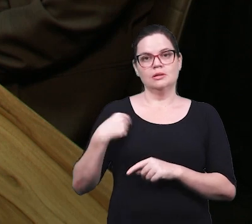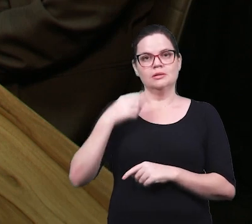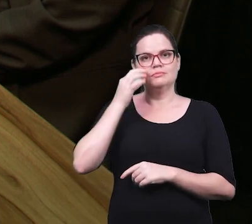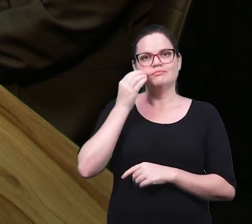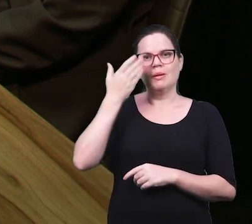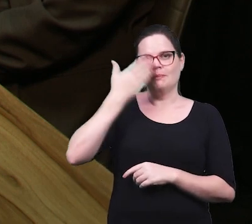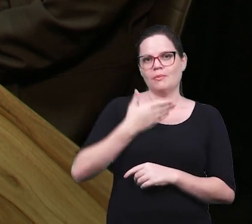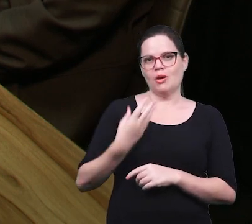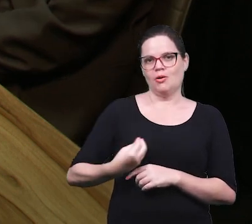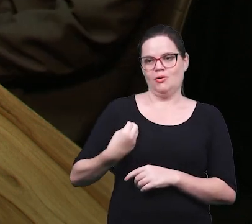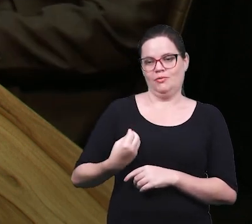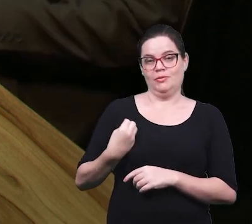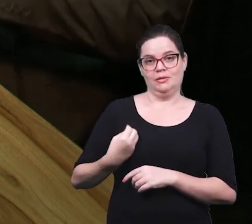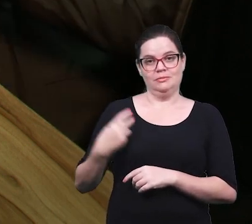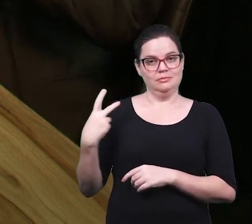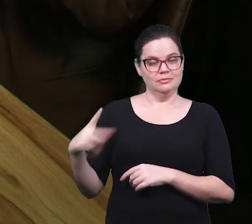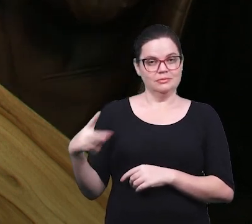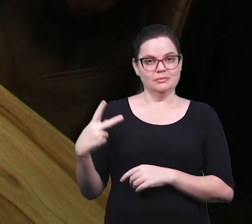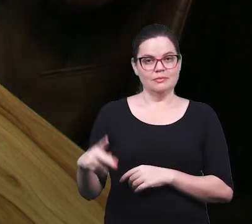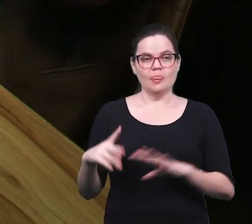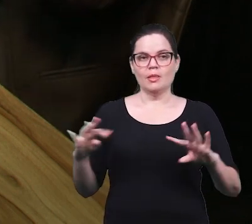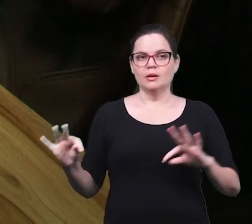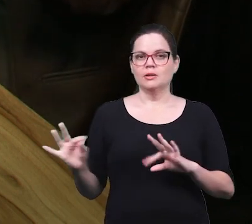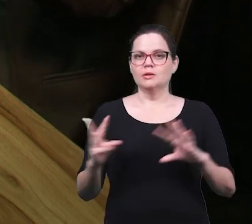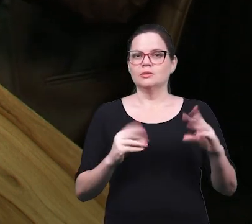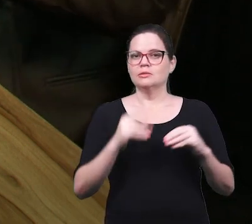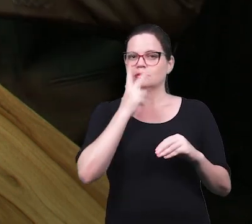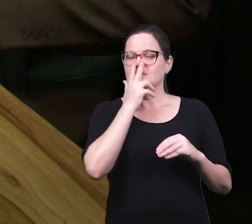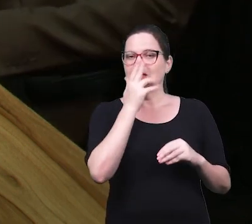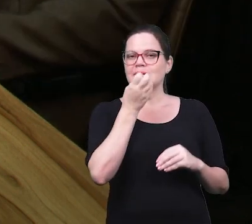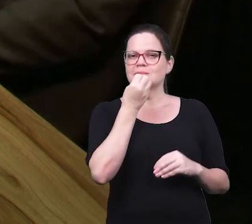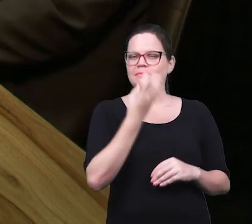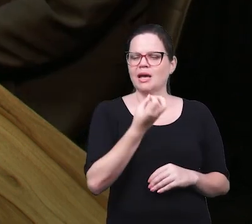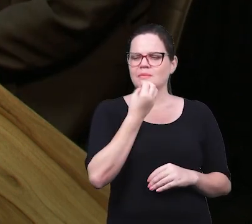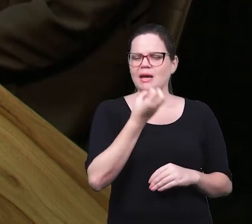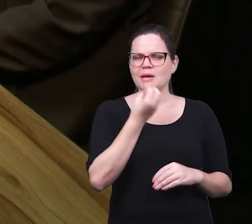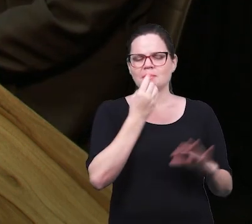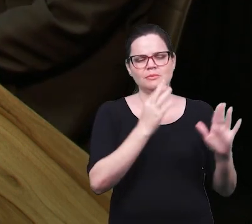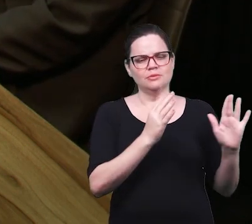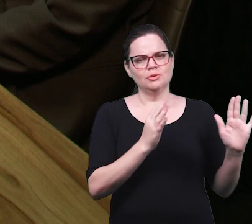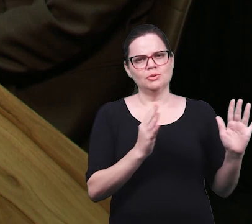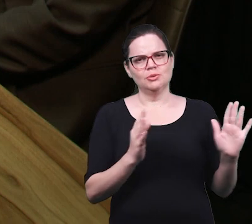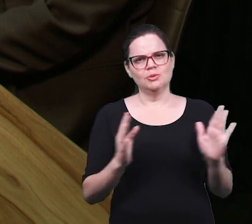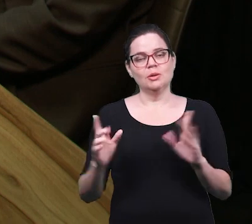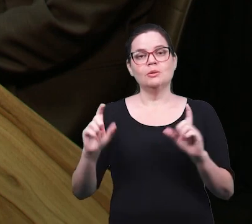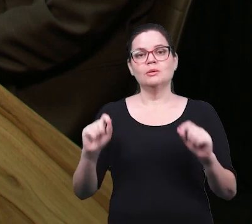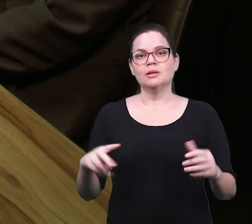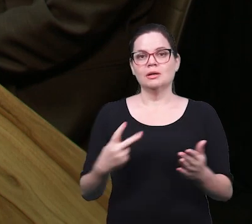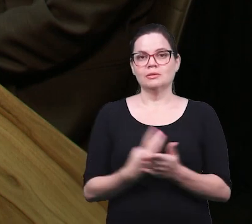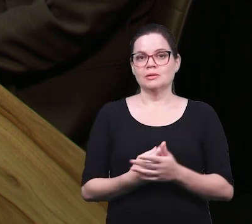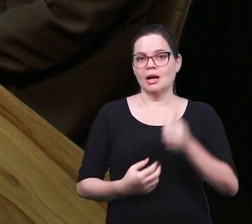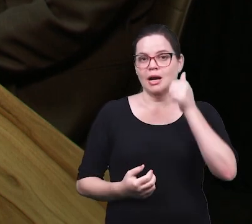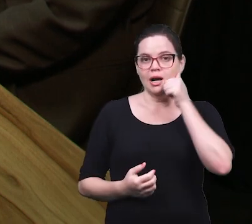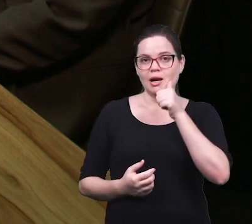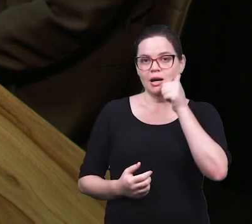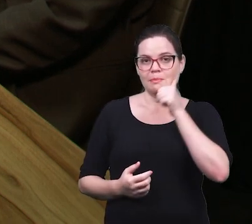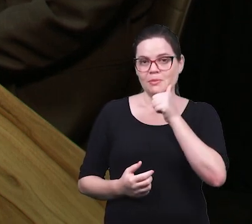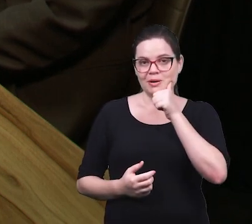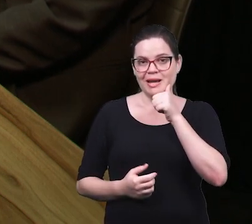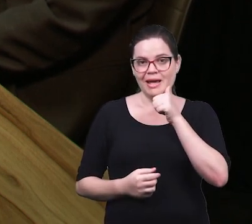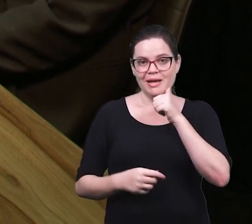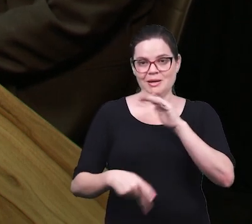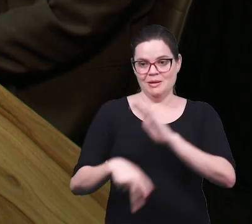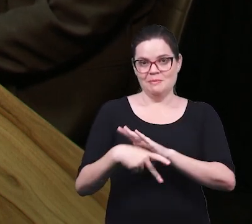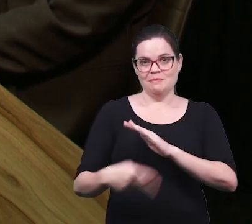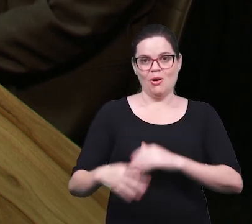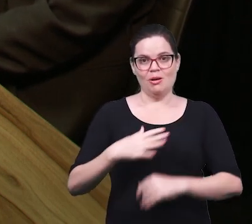ele viveu, né? Quando tudo estava indo bem, aí chega a mulher de Potifar